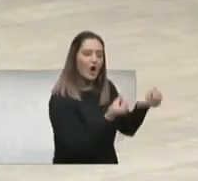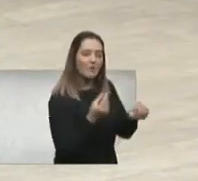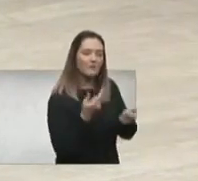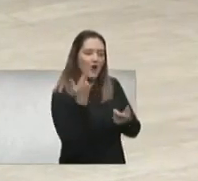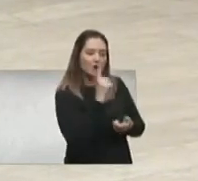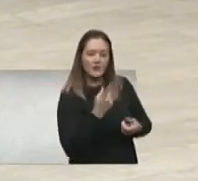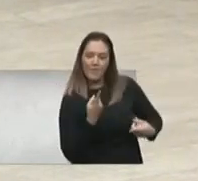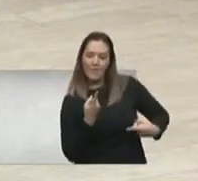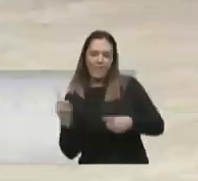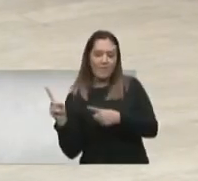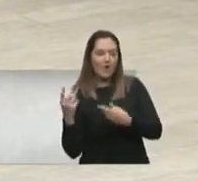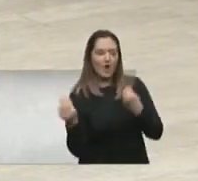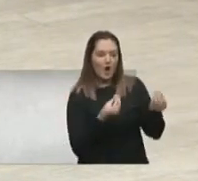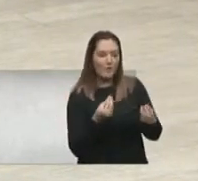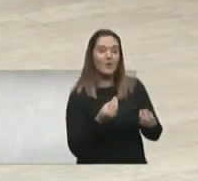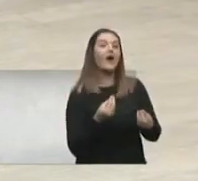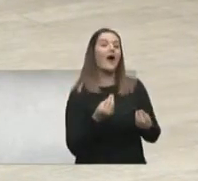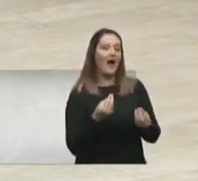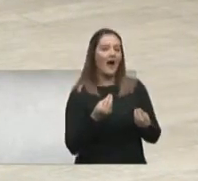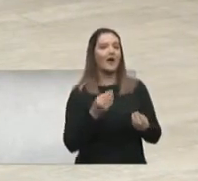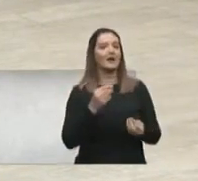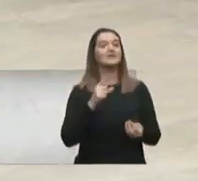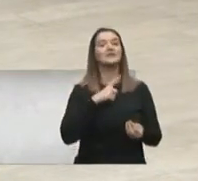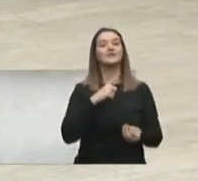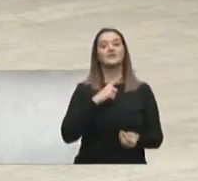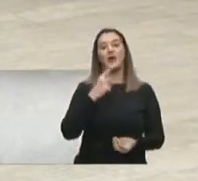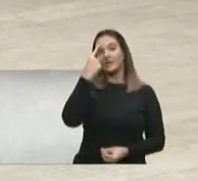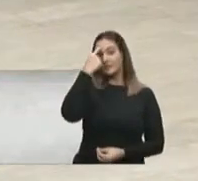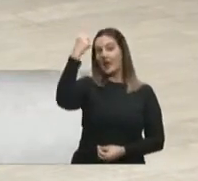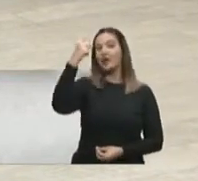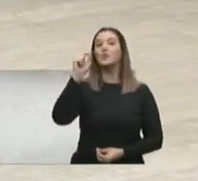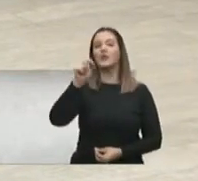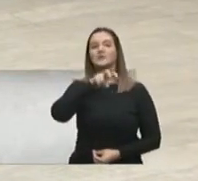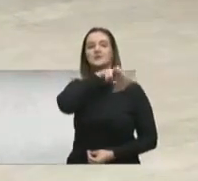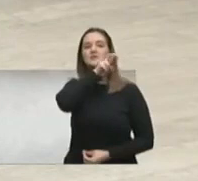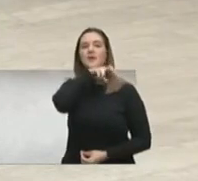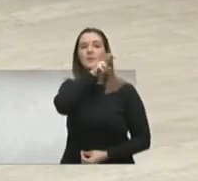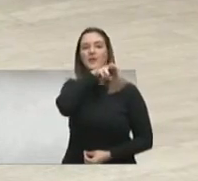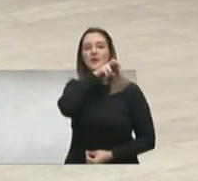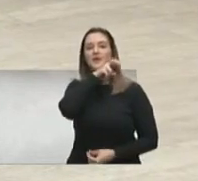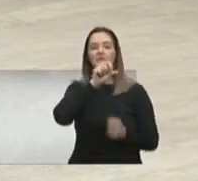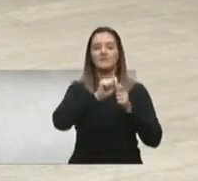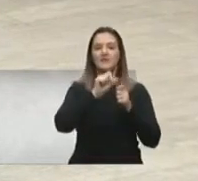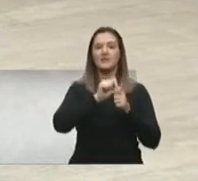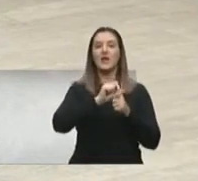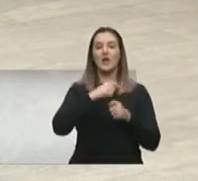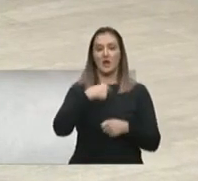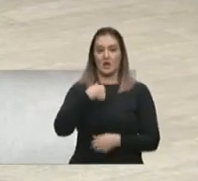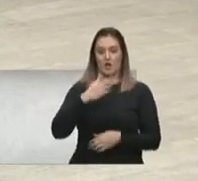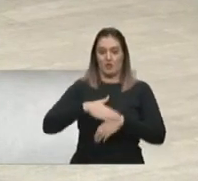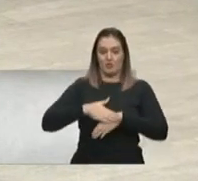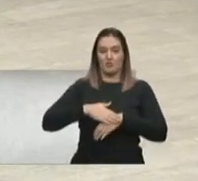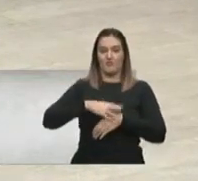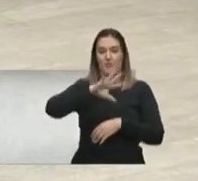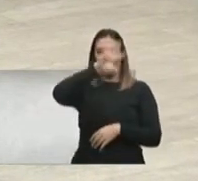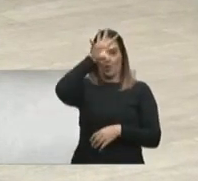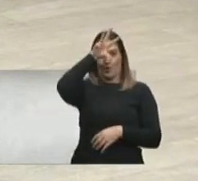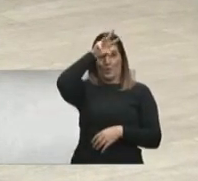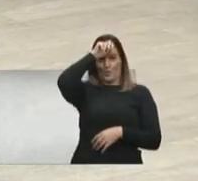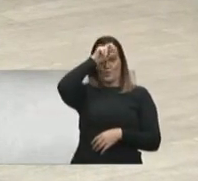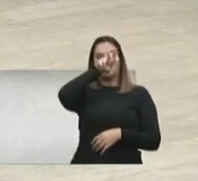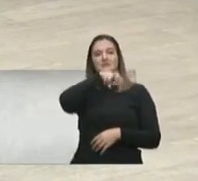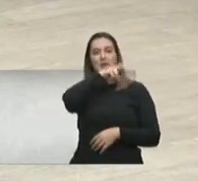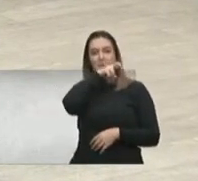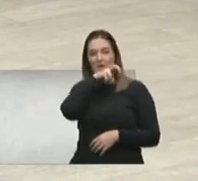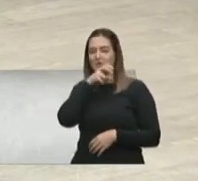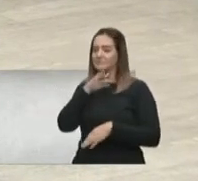Eva. E o diabo usou uma serpente como um tipo de um mediador entre o inimigo e o Adão e a Eva. E agora